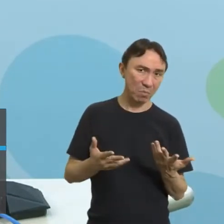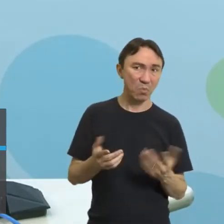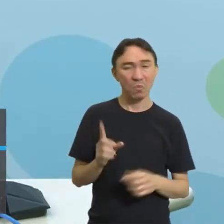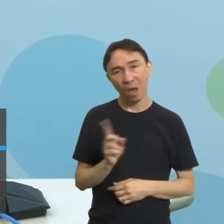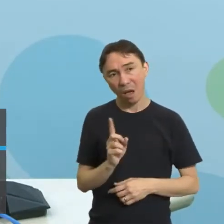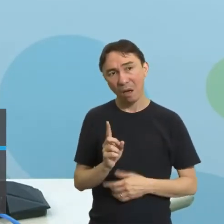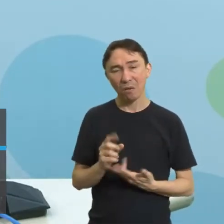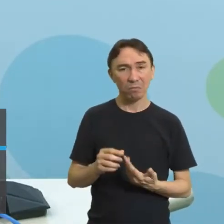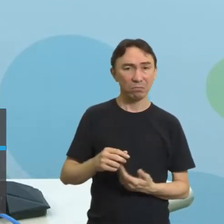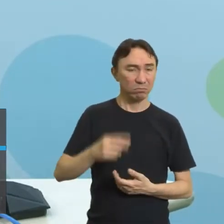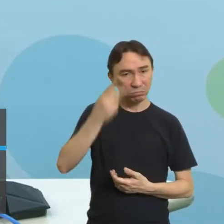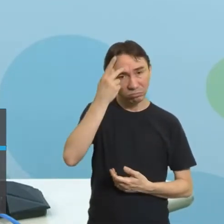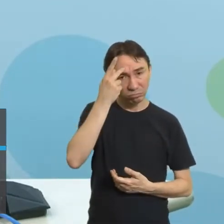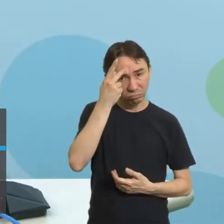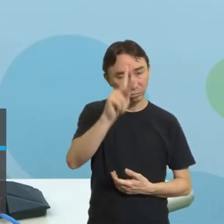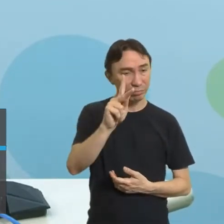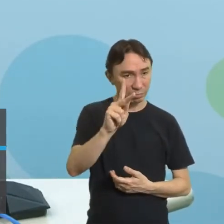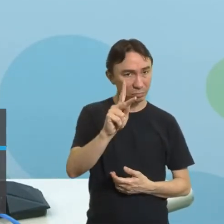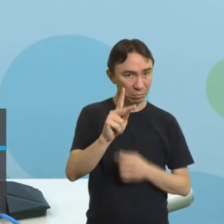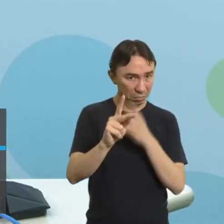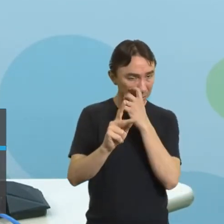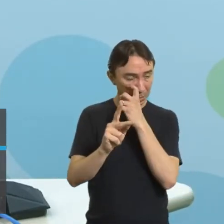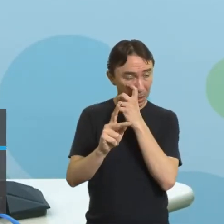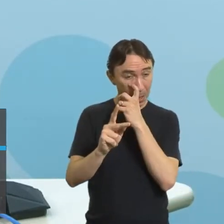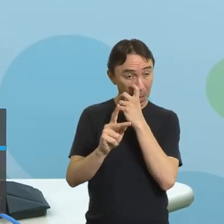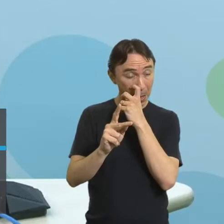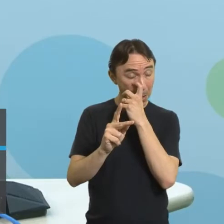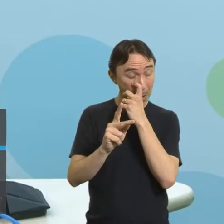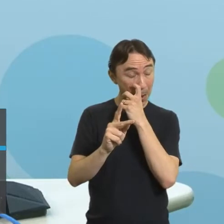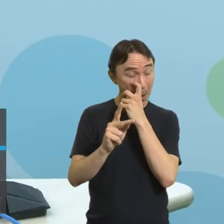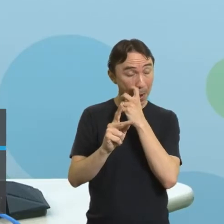Isso aí fica a critério e